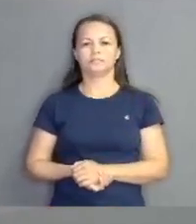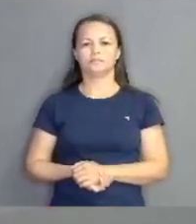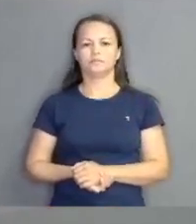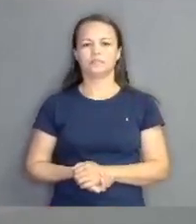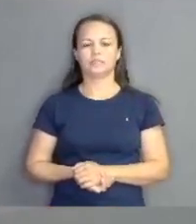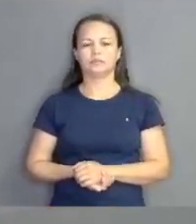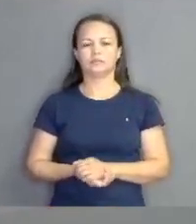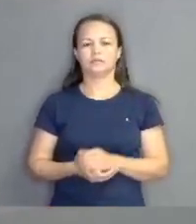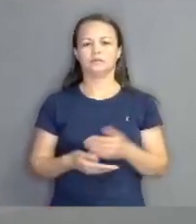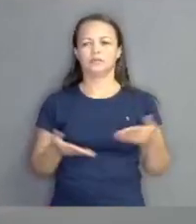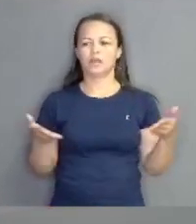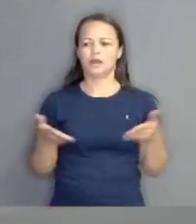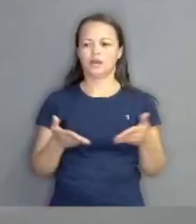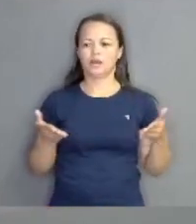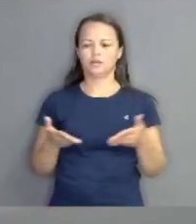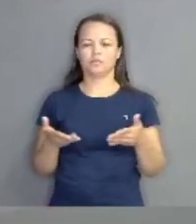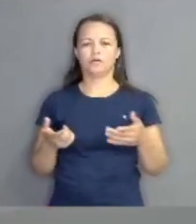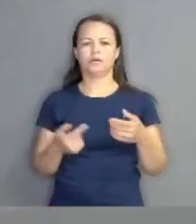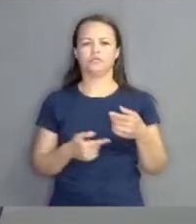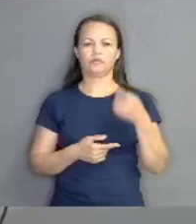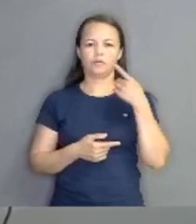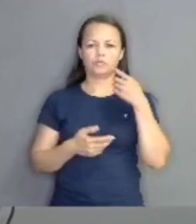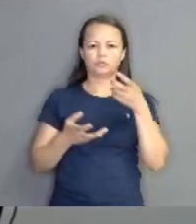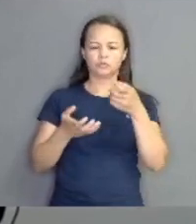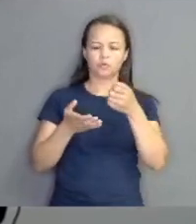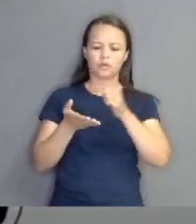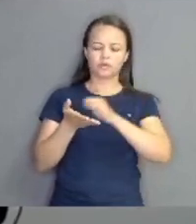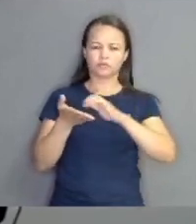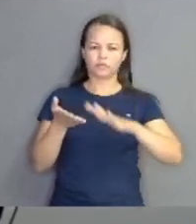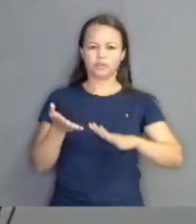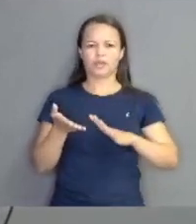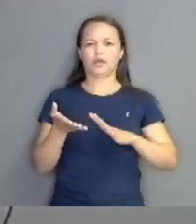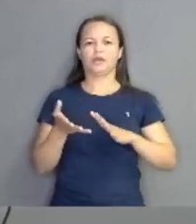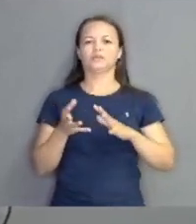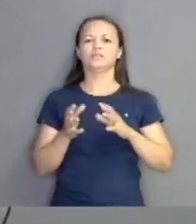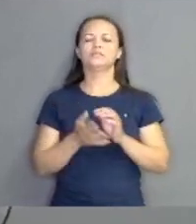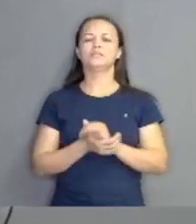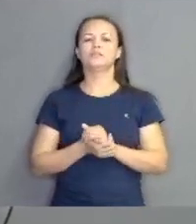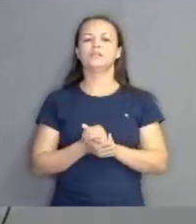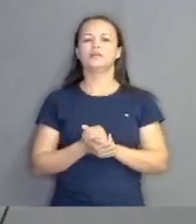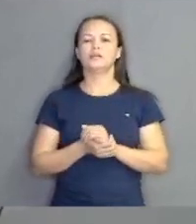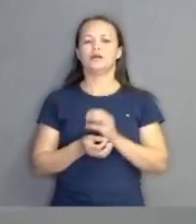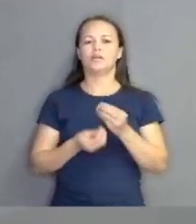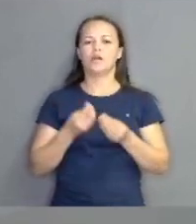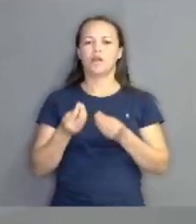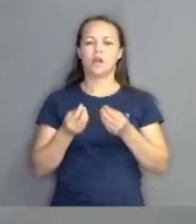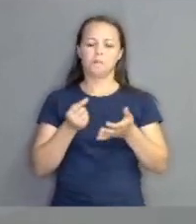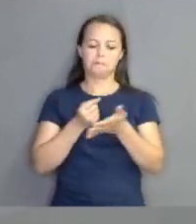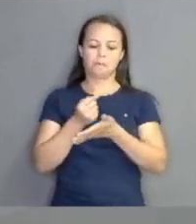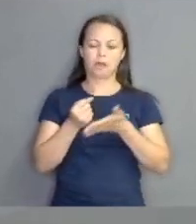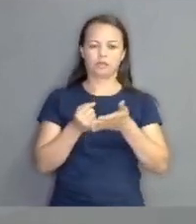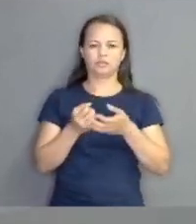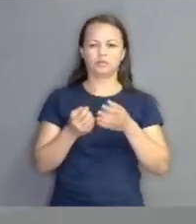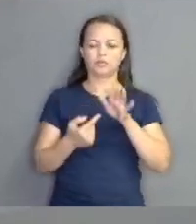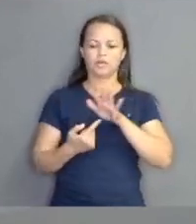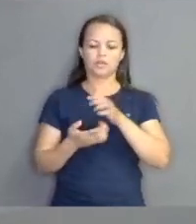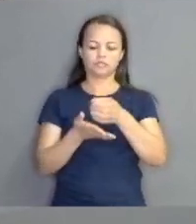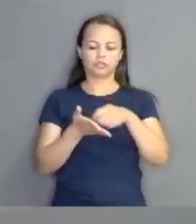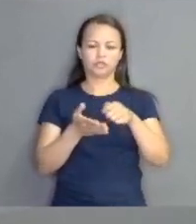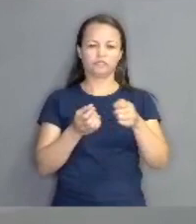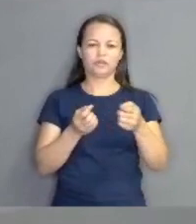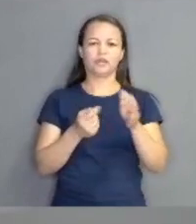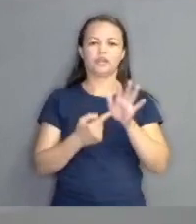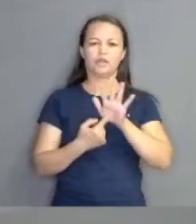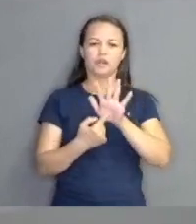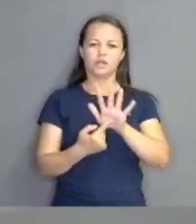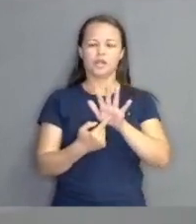Agora, vamos aí para essa questãozinha básica aí, ó. Escrever o que representa cada algarismo.